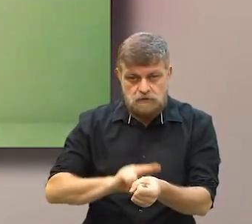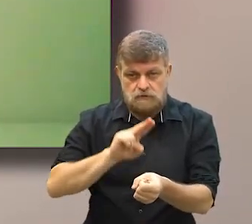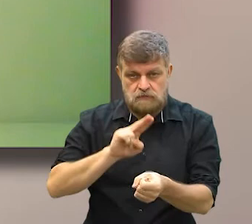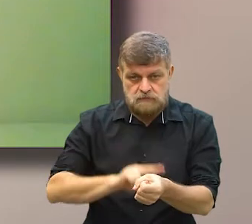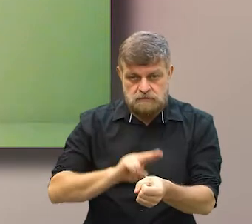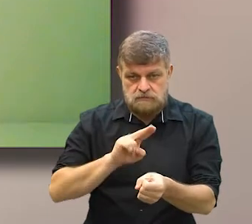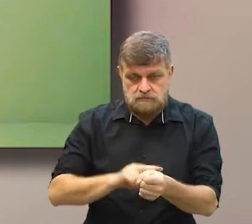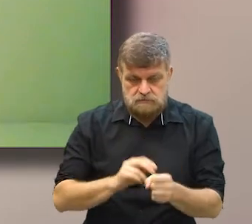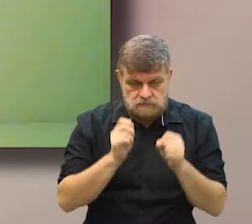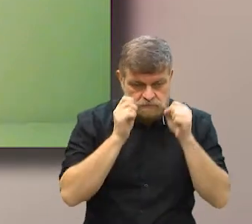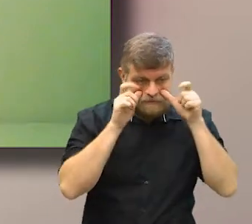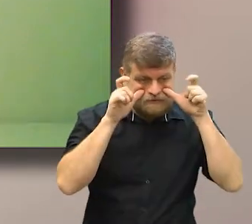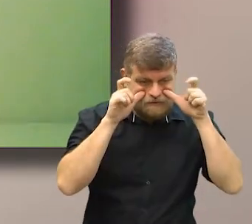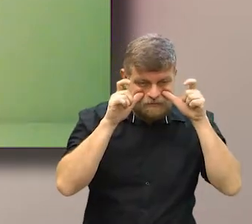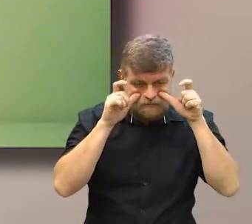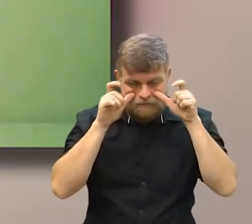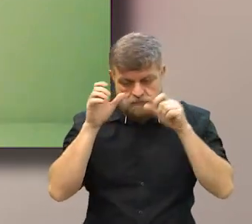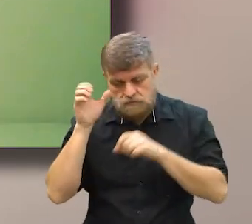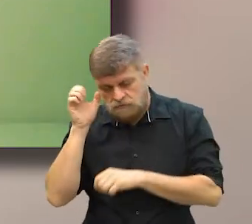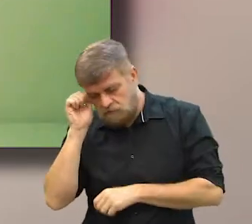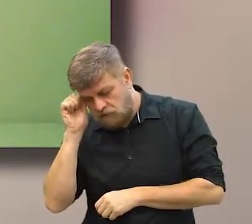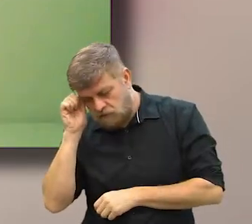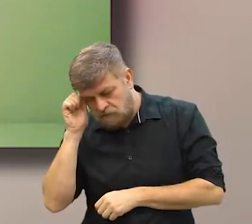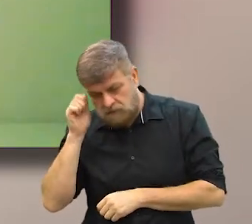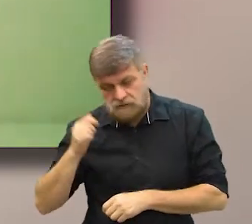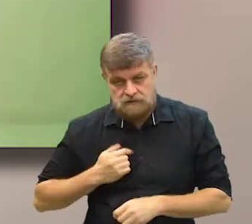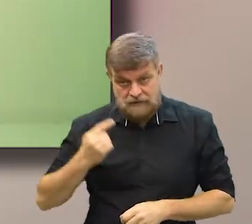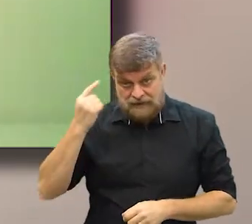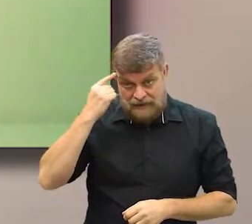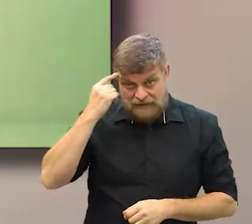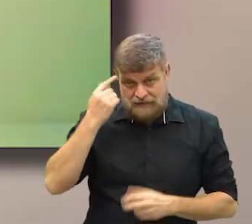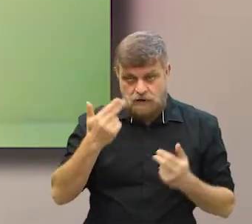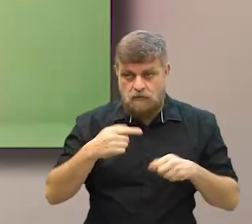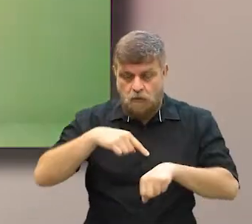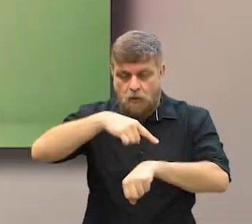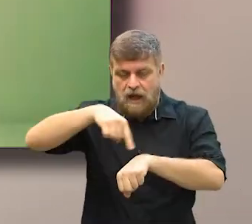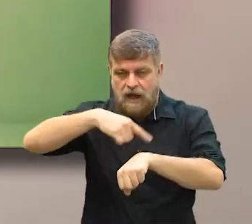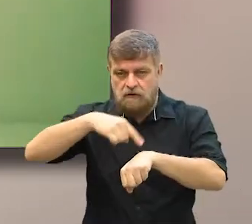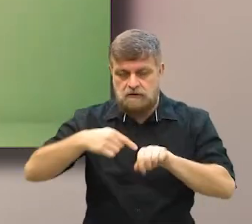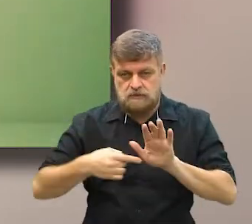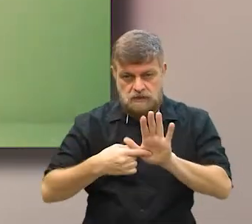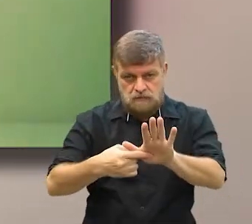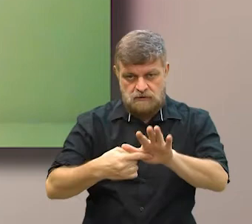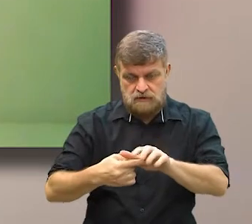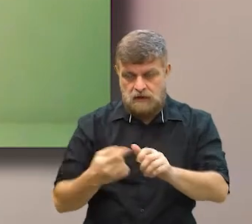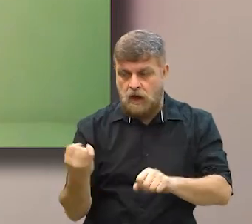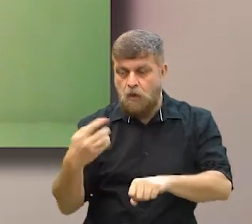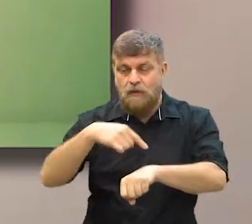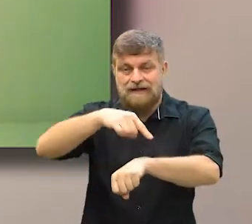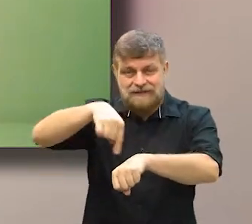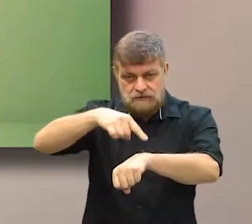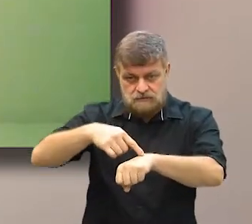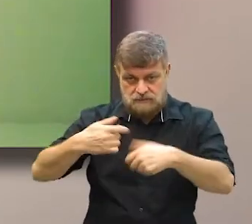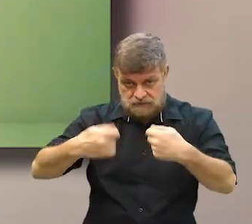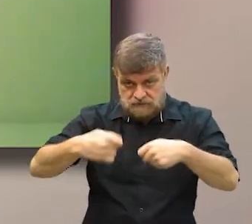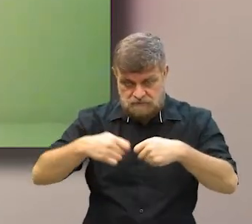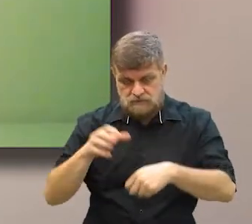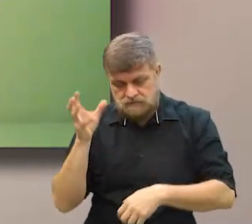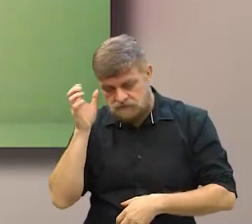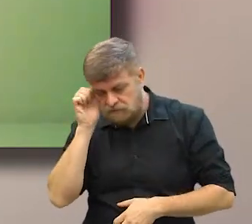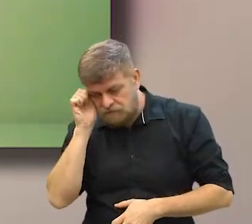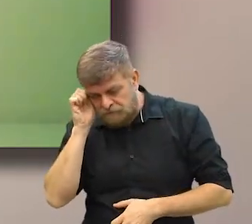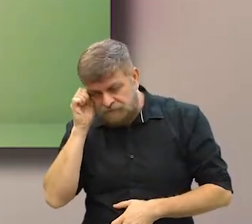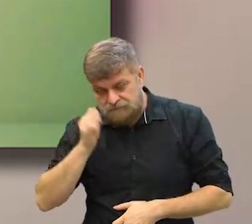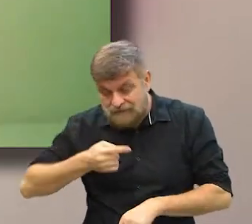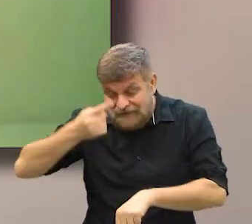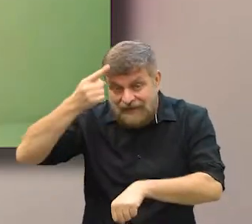ciclo, sono-vigília, ritmo circadiano. Nós temos um reloginho aqui dentro que diz não só quantas horas a gente precisa dormir à